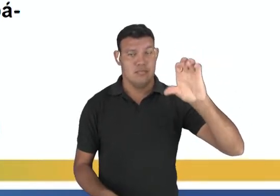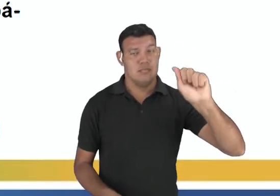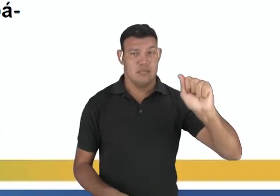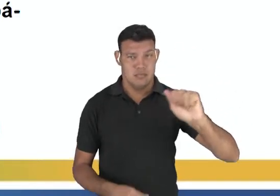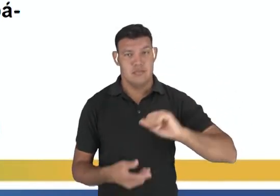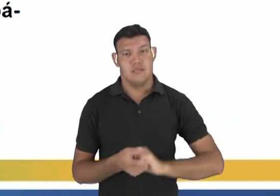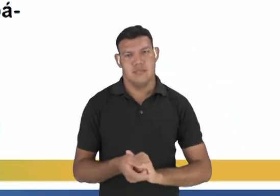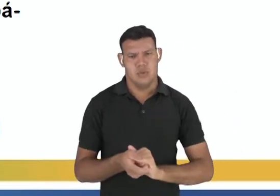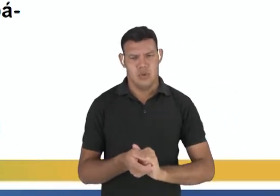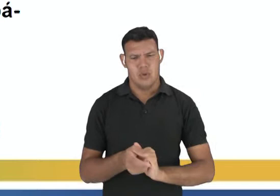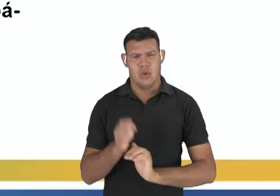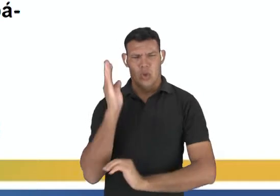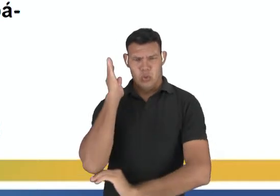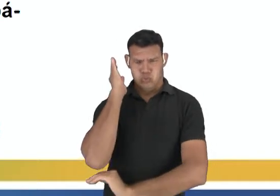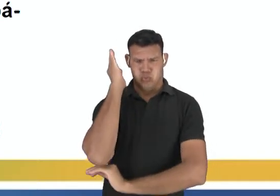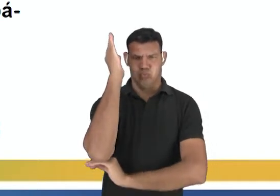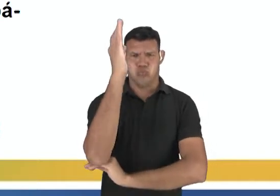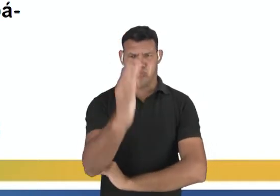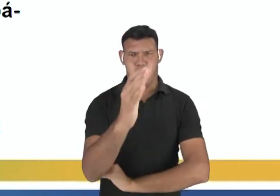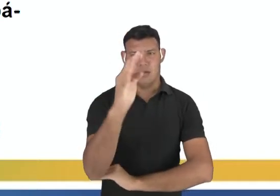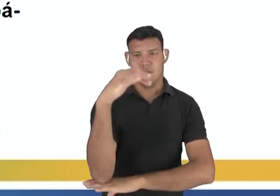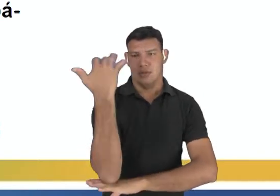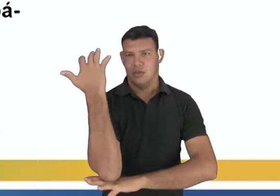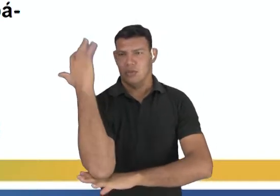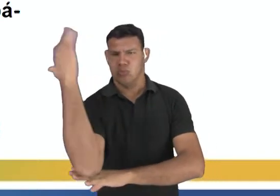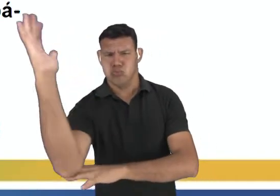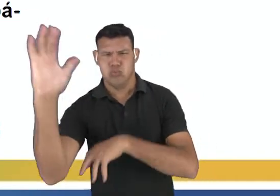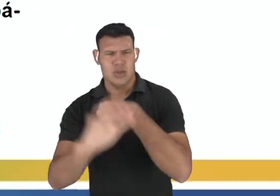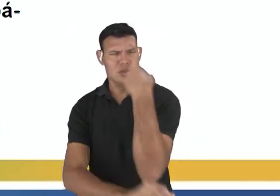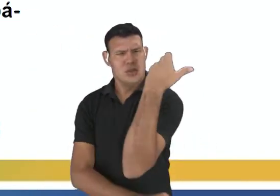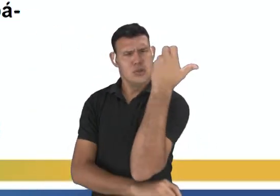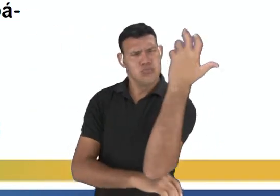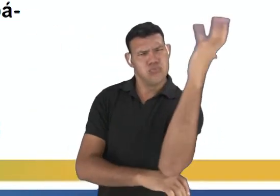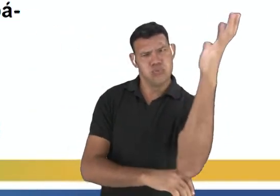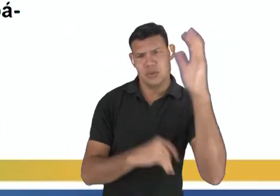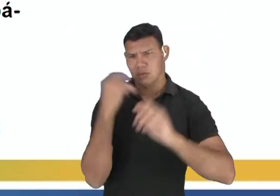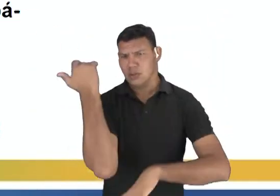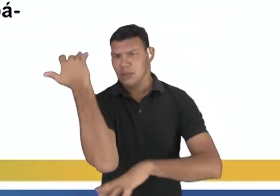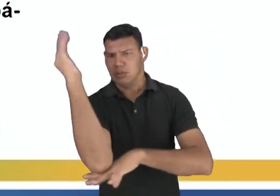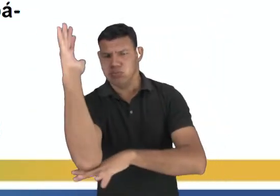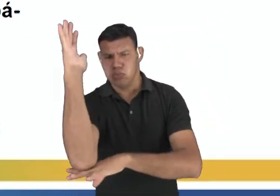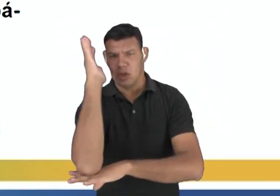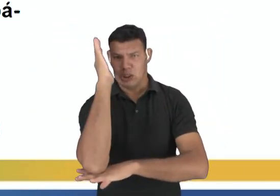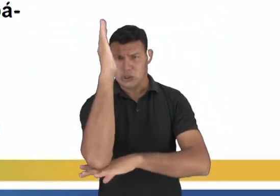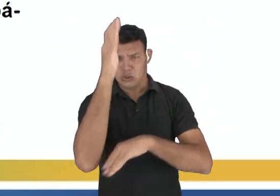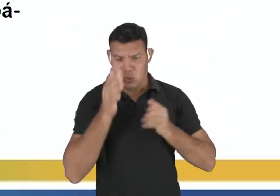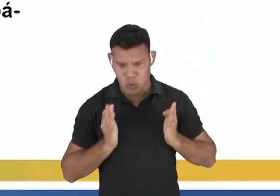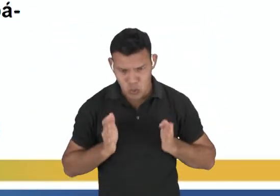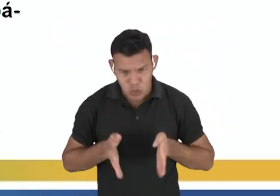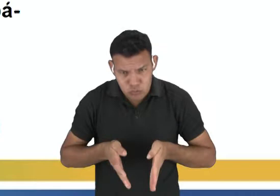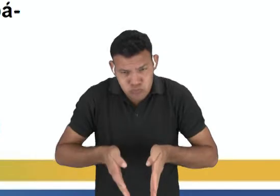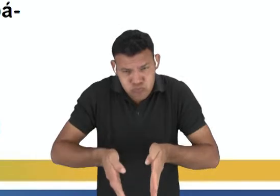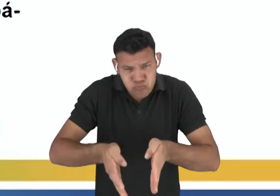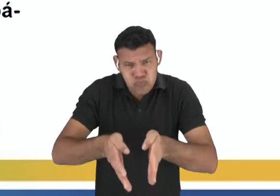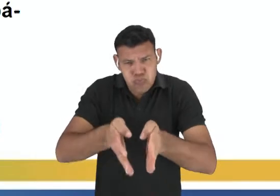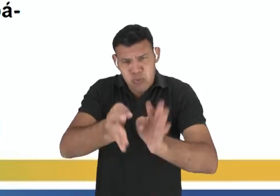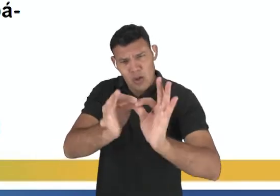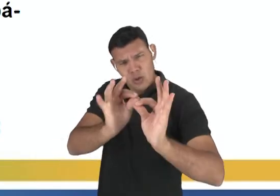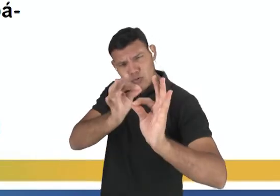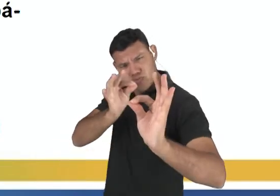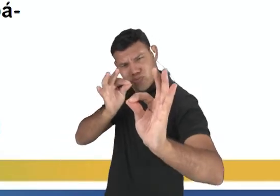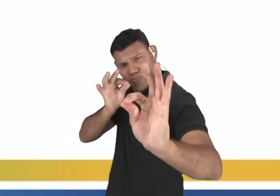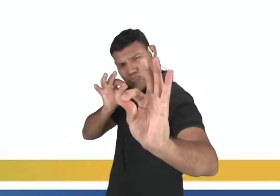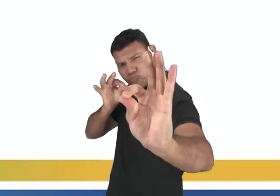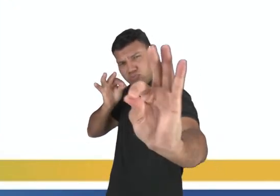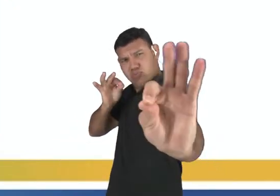da floresta amazônica, tentando interligar de uma ponta a outra a